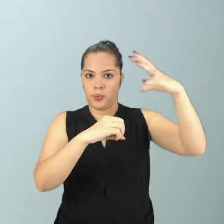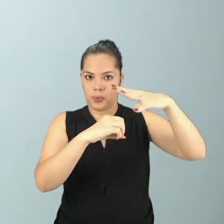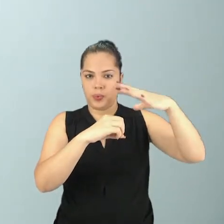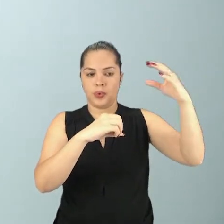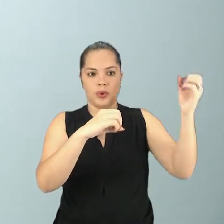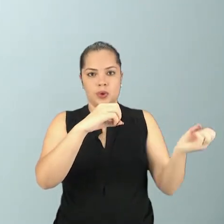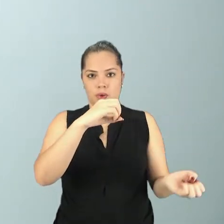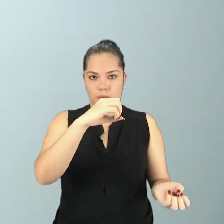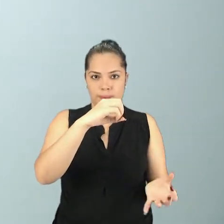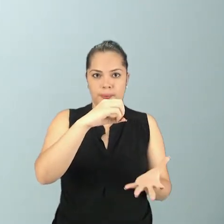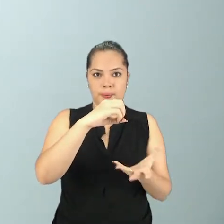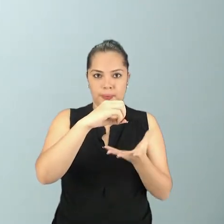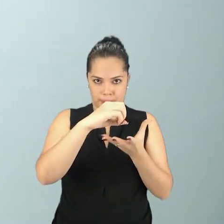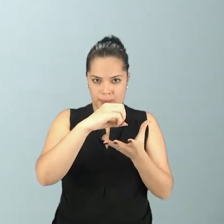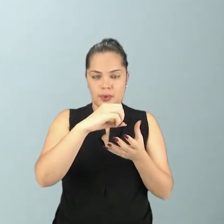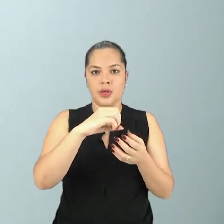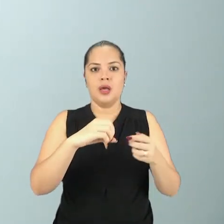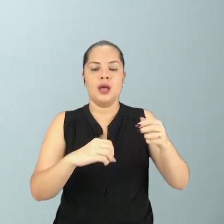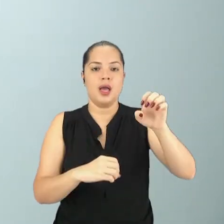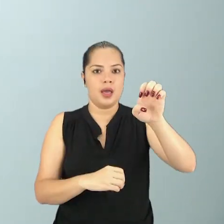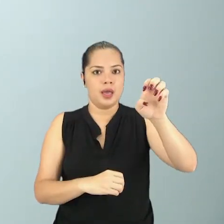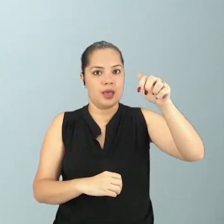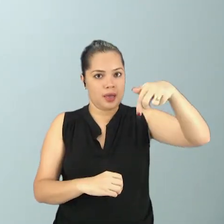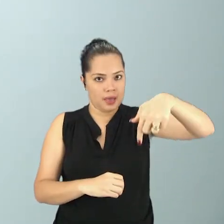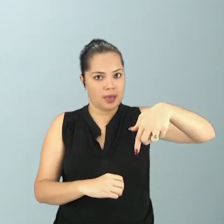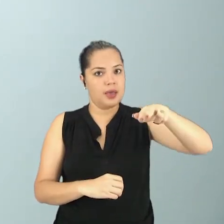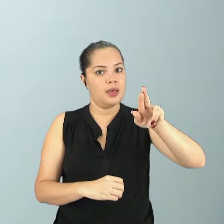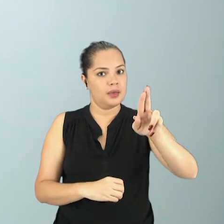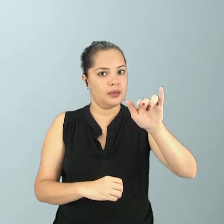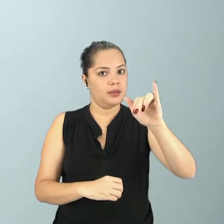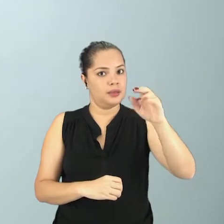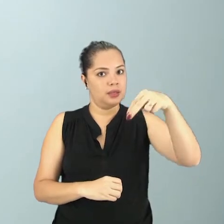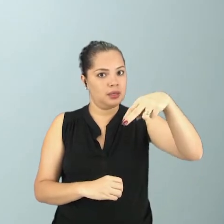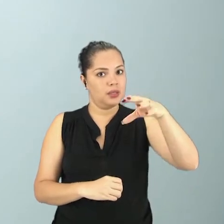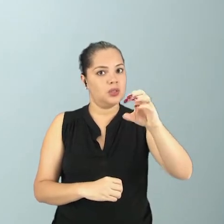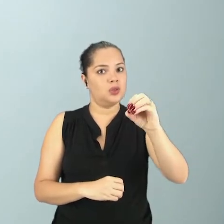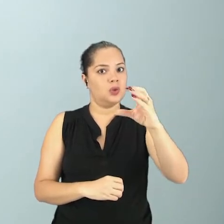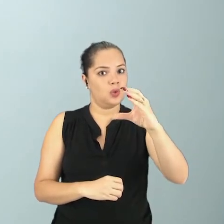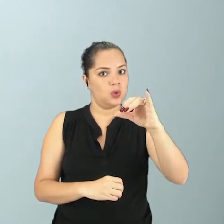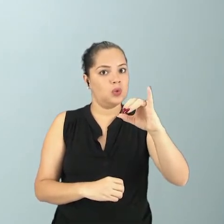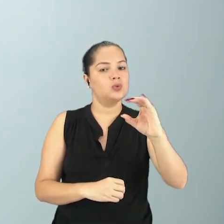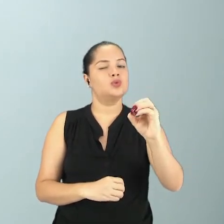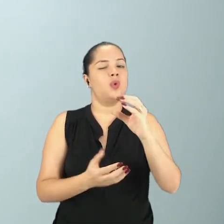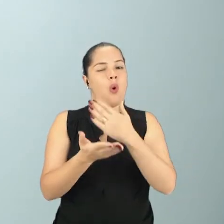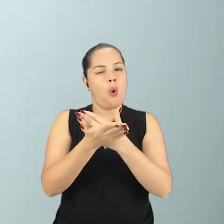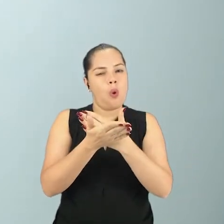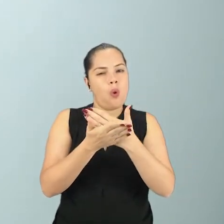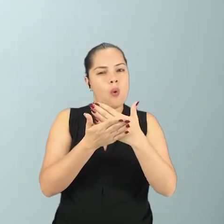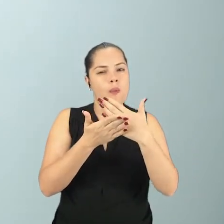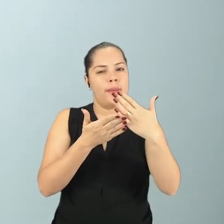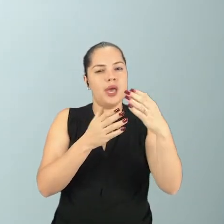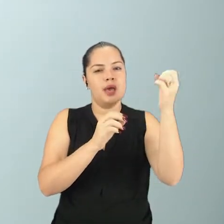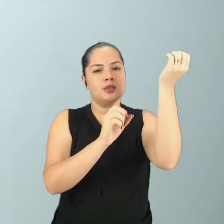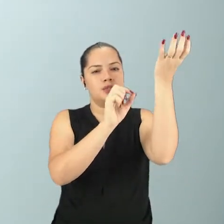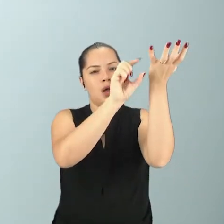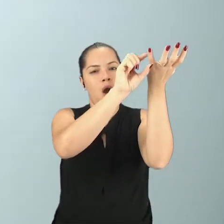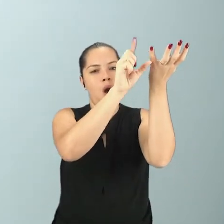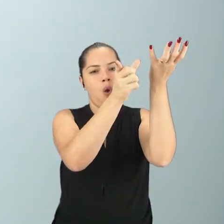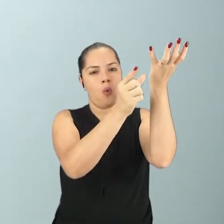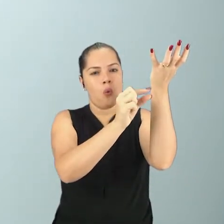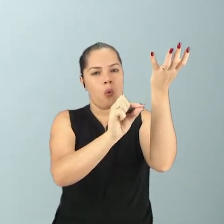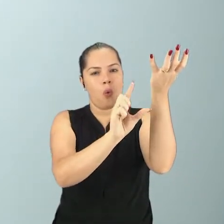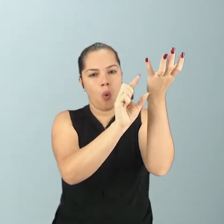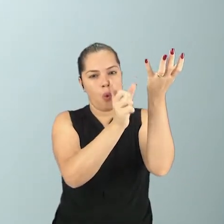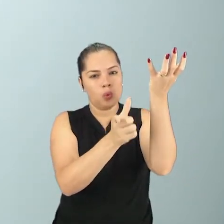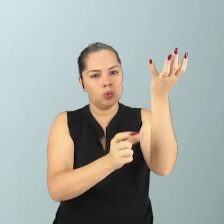O equinócio ele vai marcar o início ou do outono ou da primavera. Lembrando, os hemisférios são opostos. Se no norte